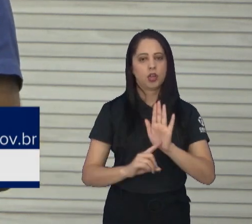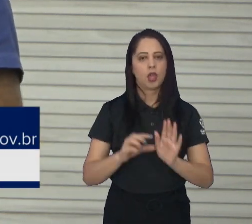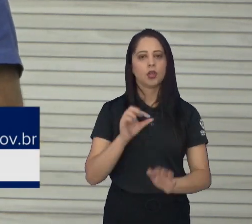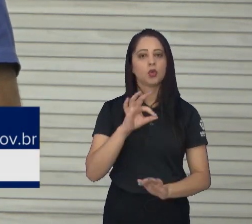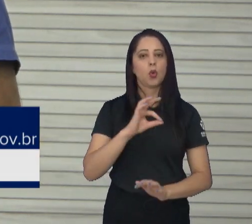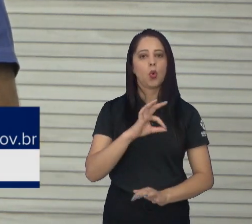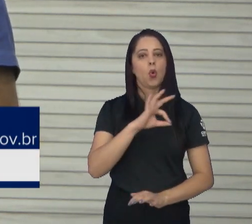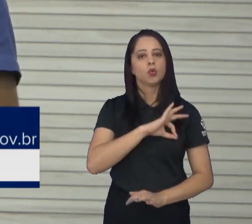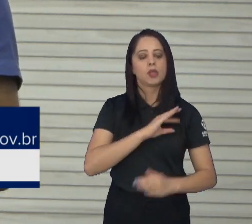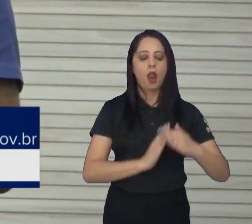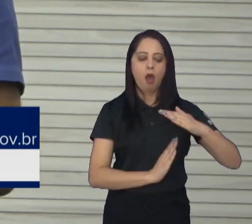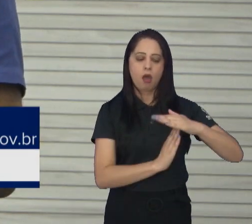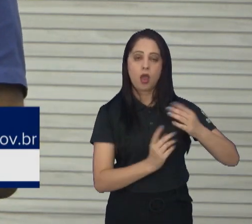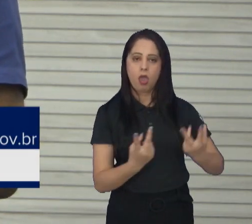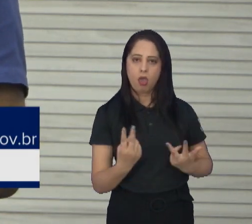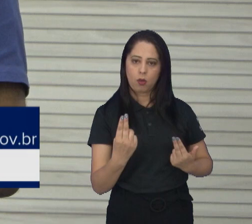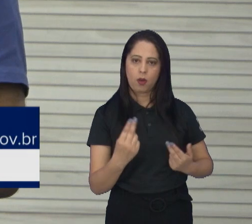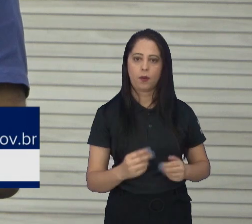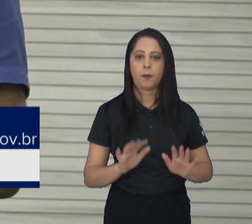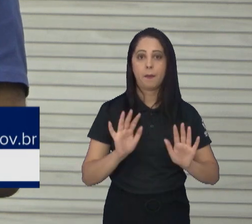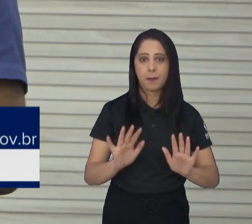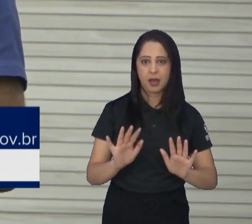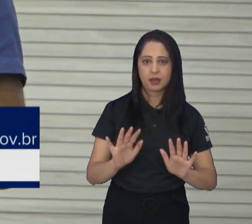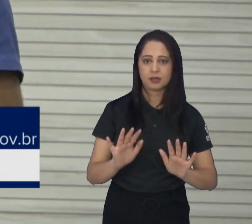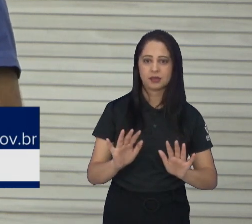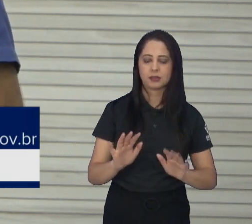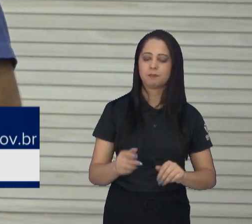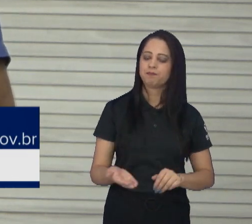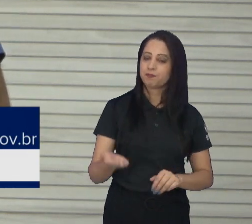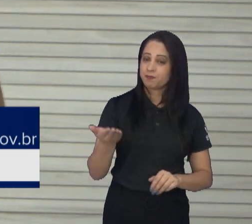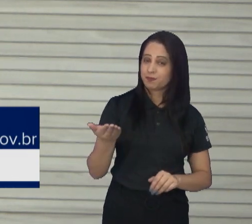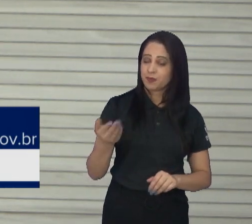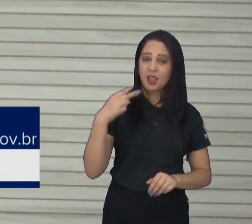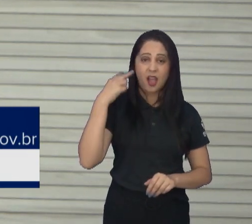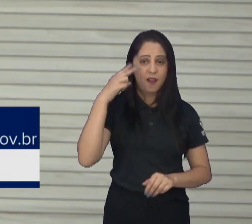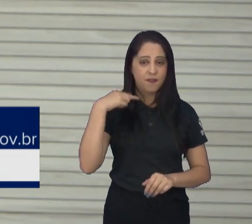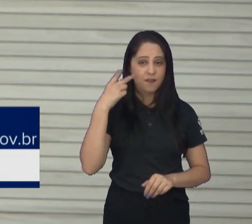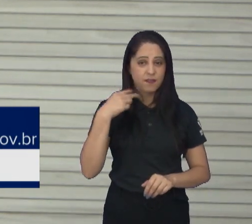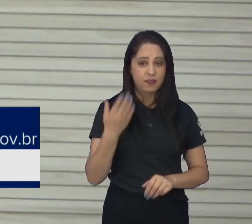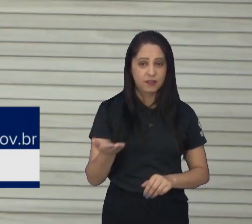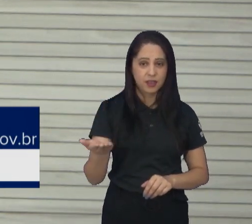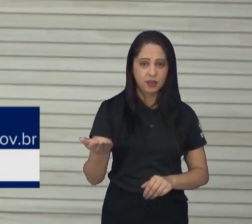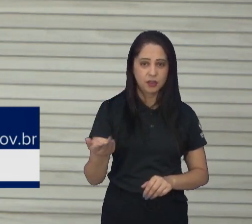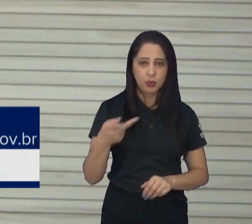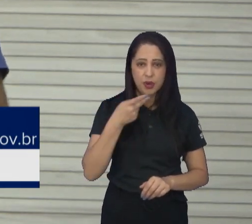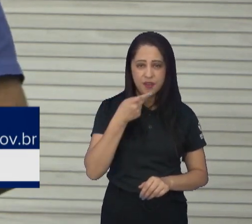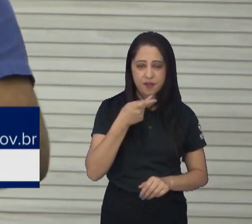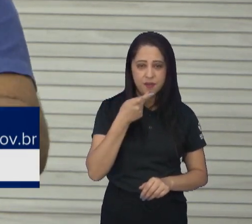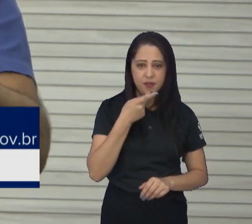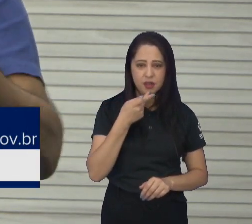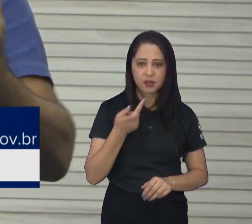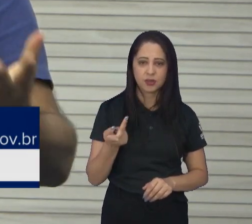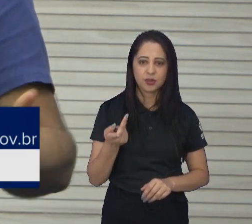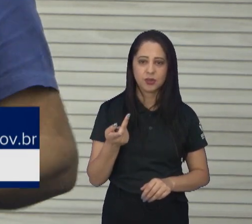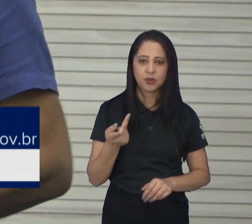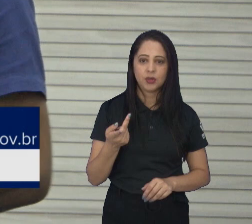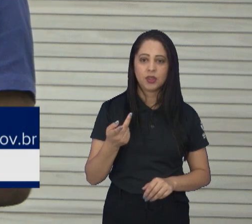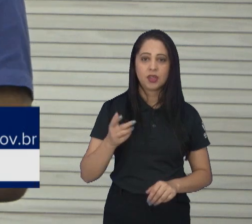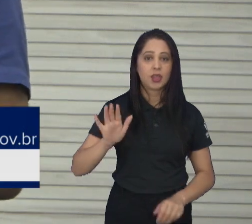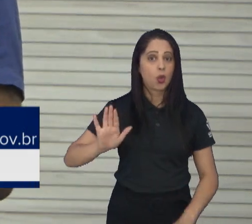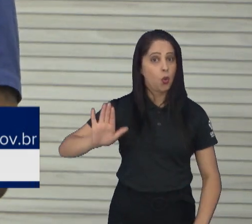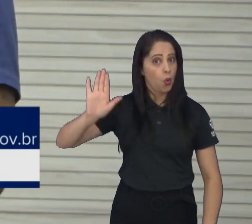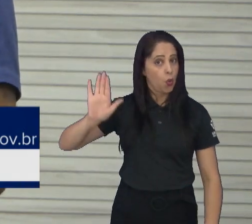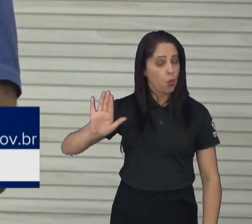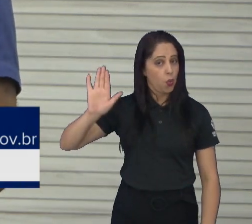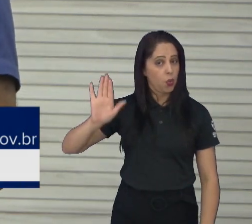salarial. Agora, falando aqui daquilo que a vereadora falou ali, que o candidato